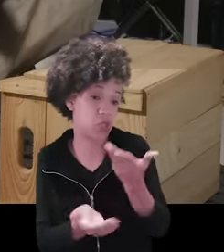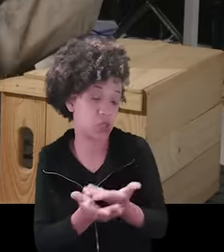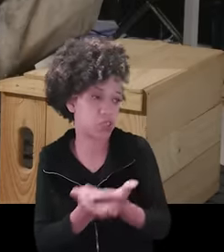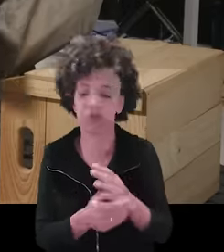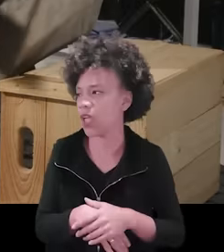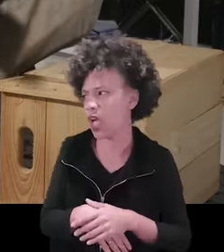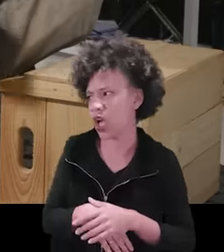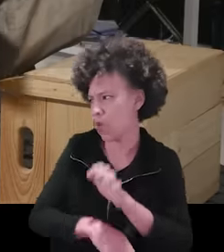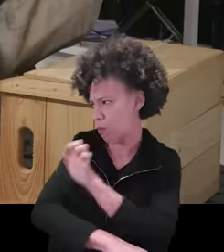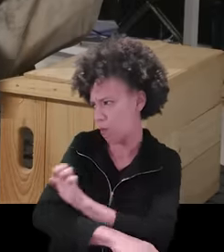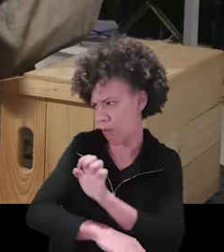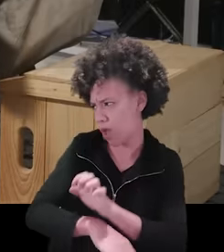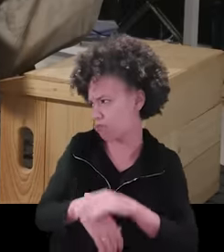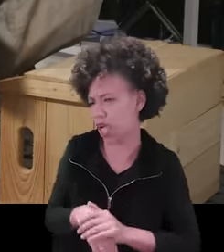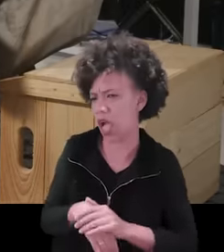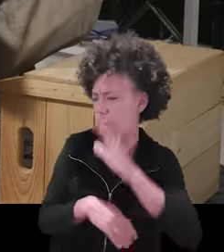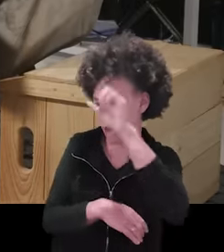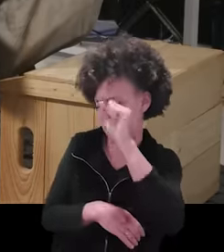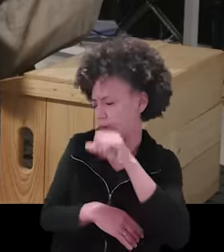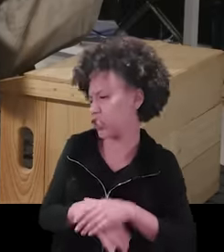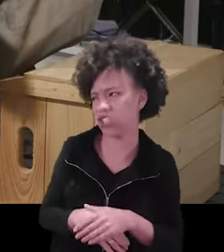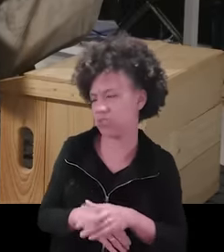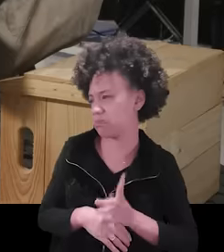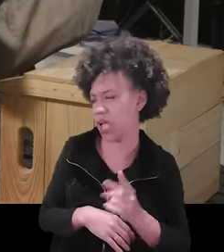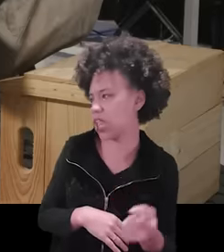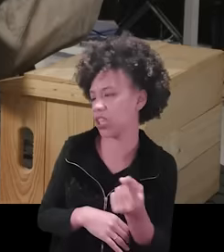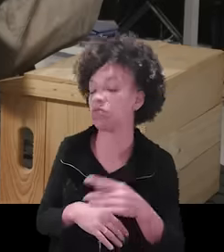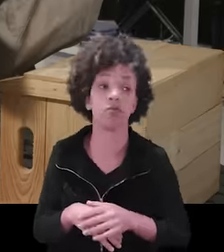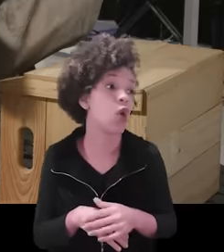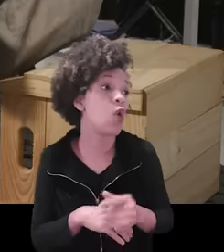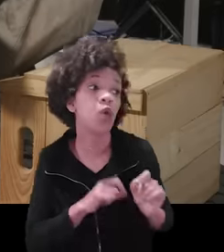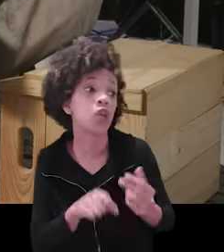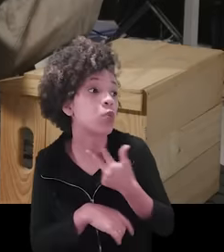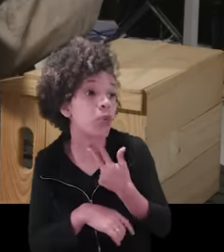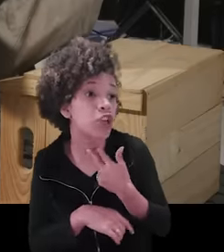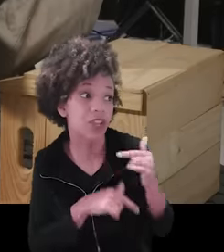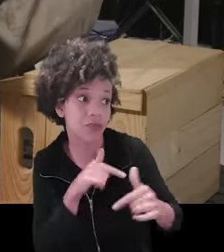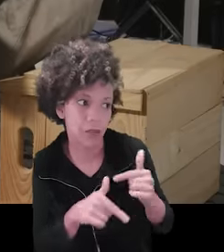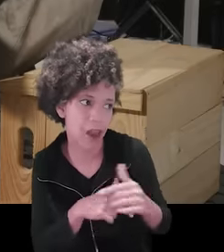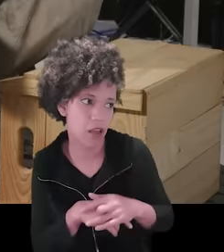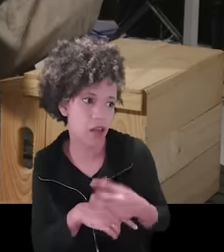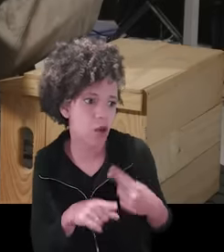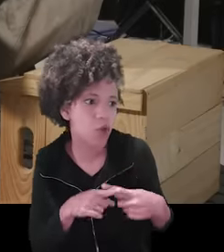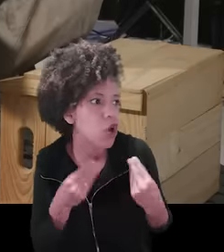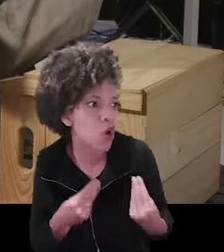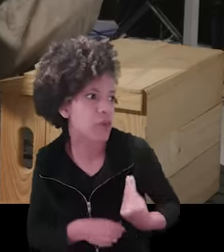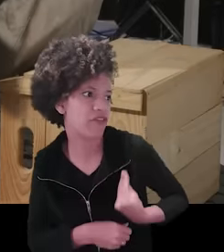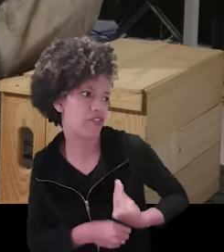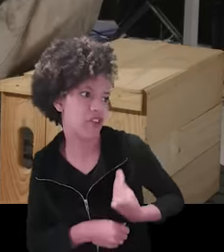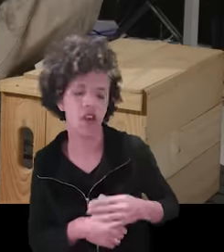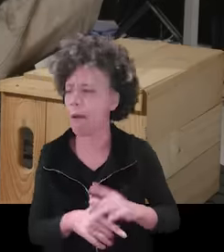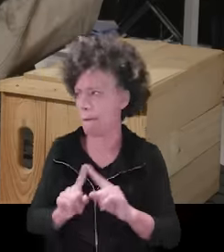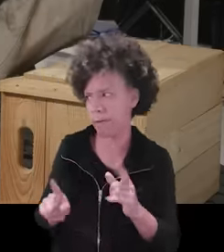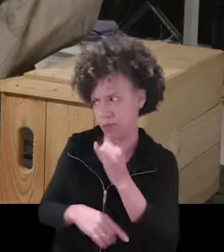bem serviço ou então é aí o que não pode nesse período todo de estudo trabalhar ver como é que você vai